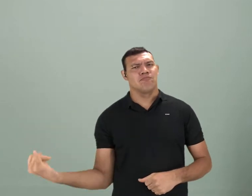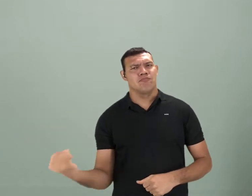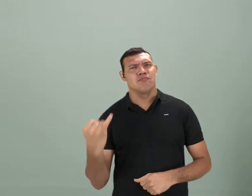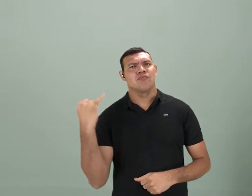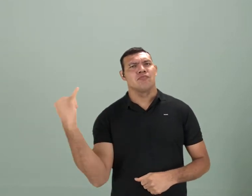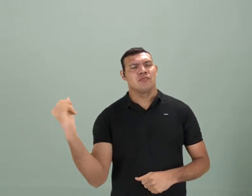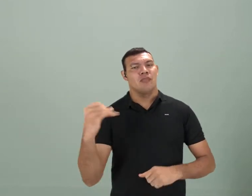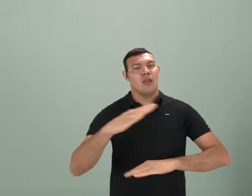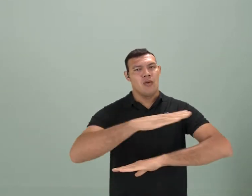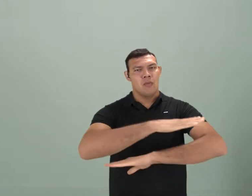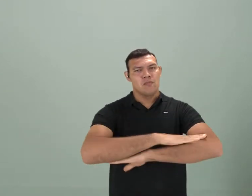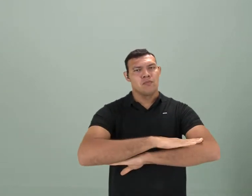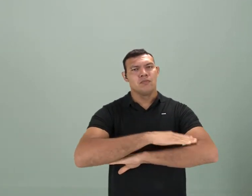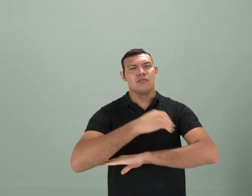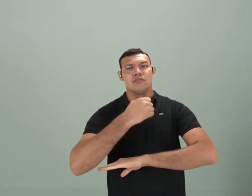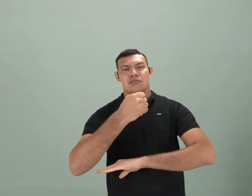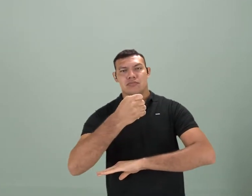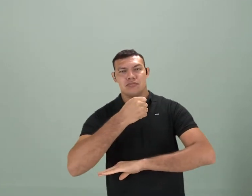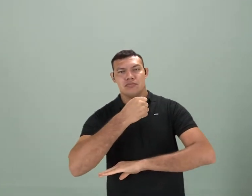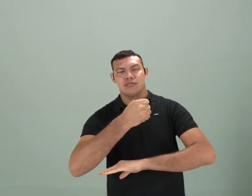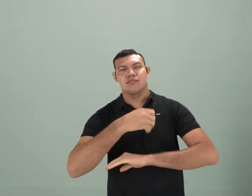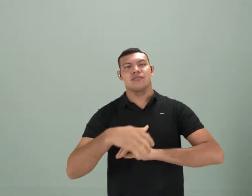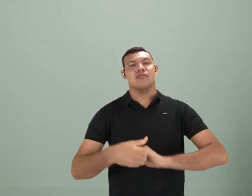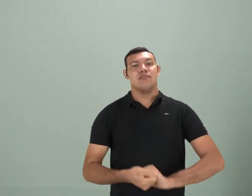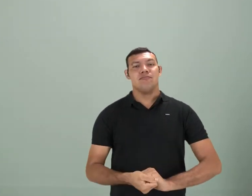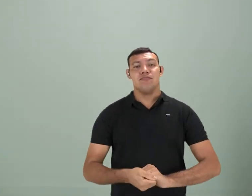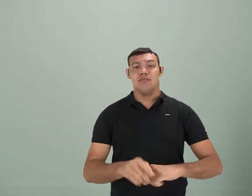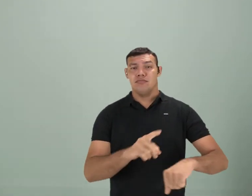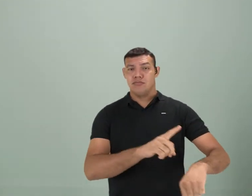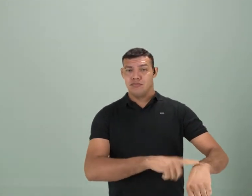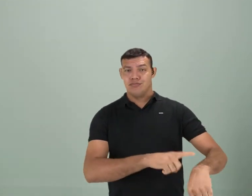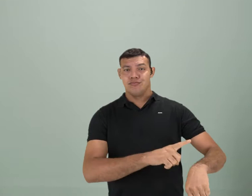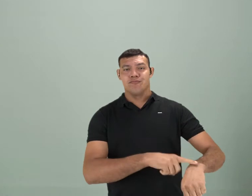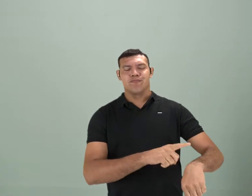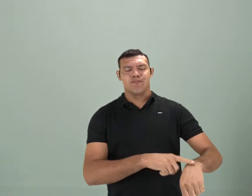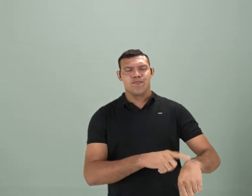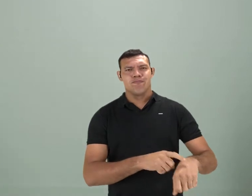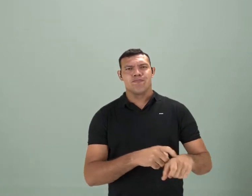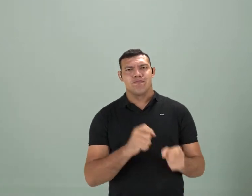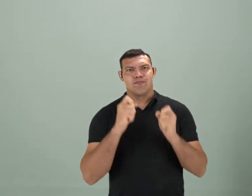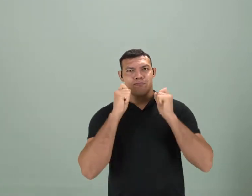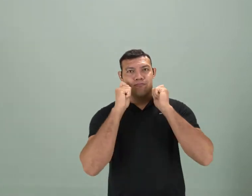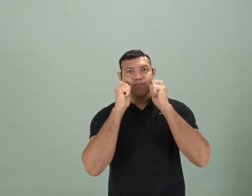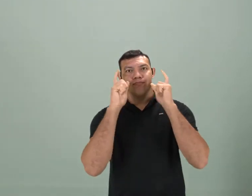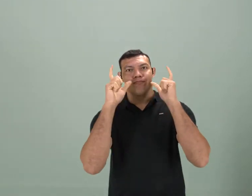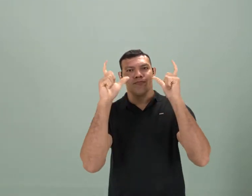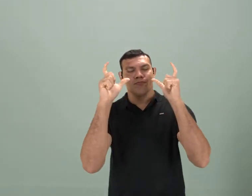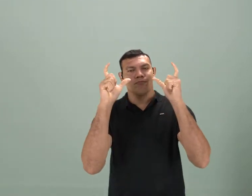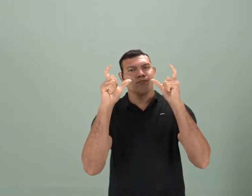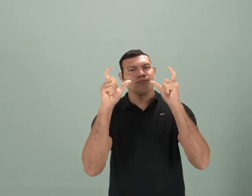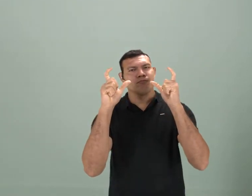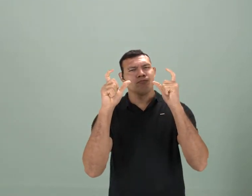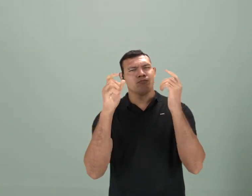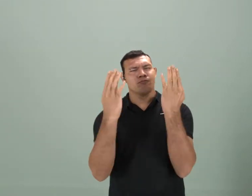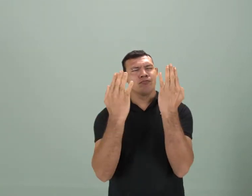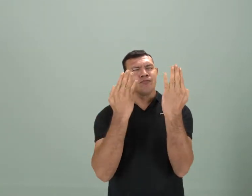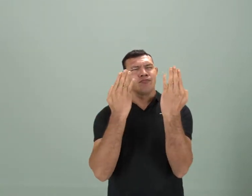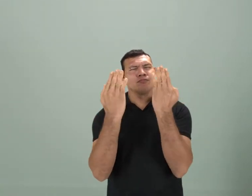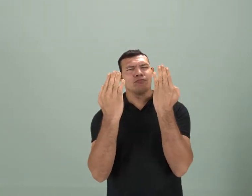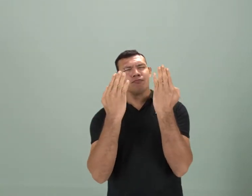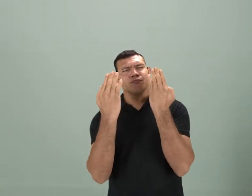gênero jornalístico, tá? E nesse momento temos que ter bastante entendimento sobre o